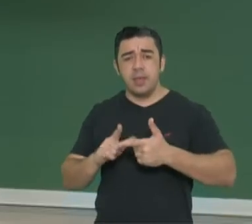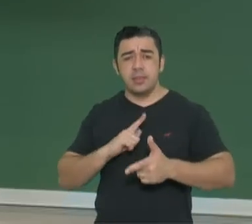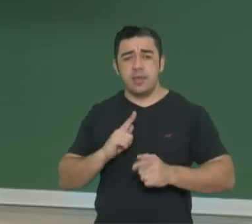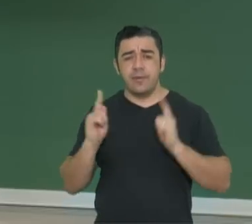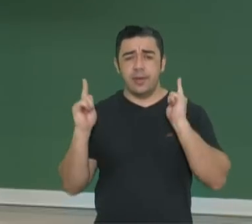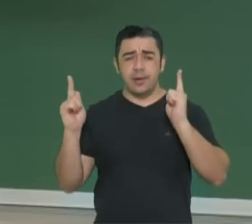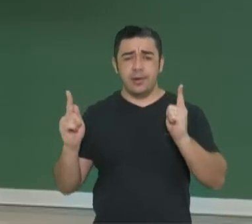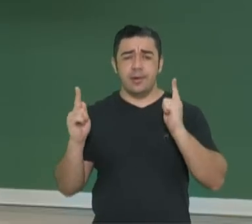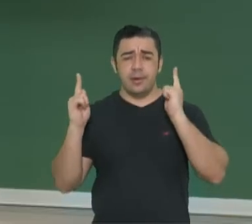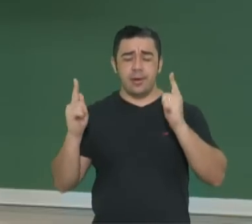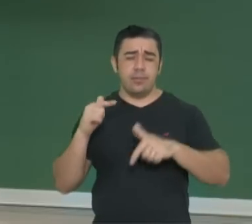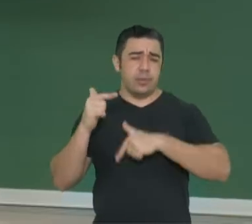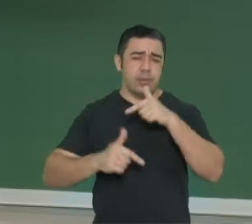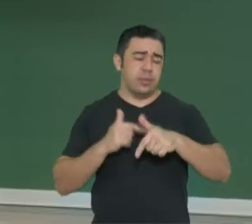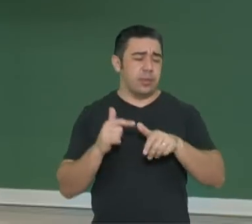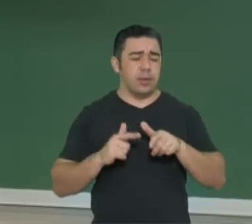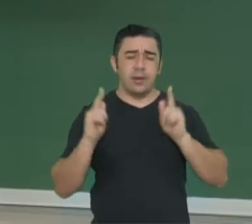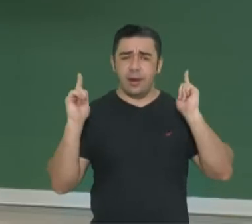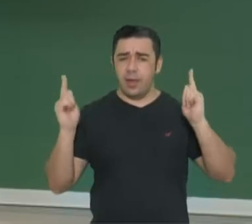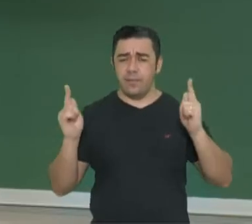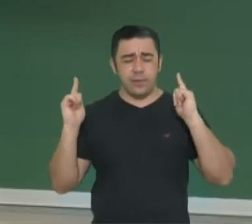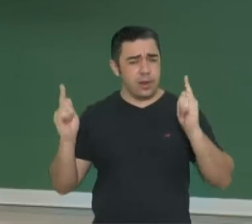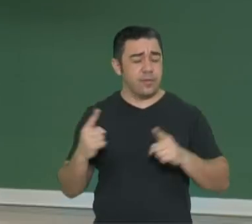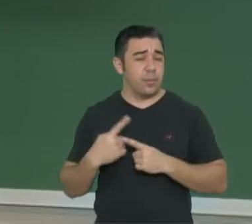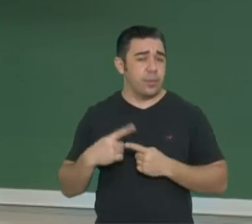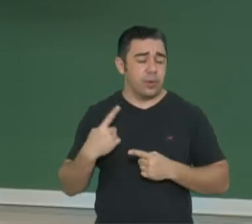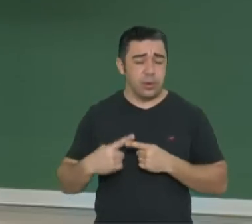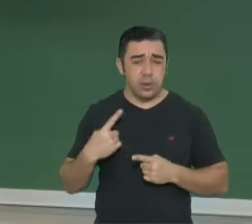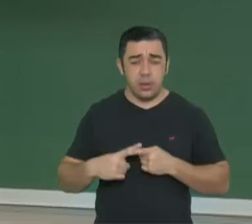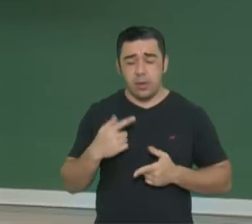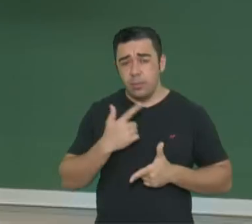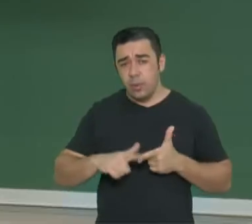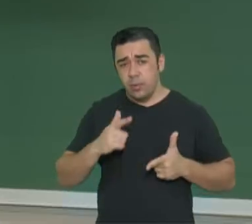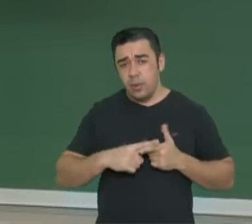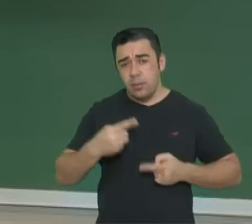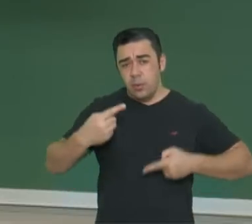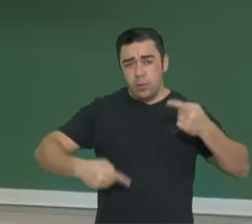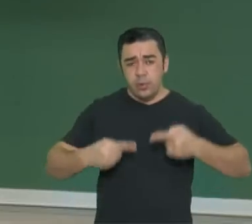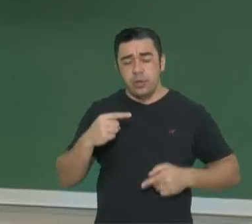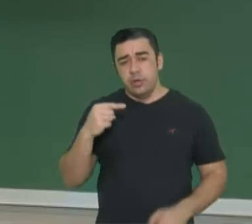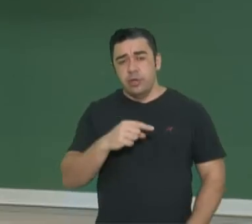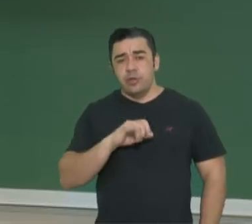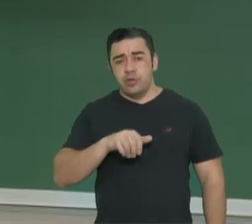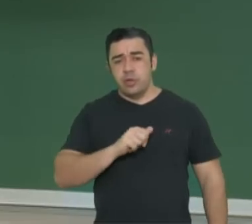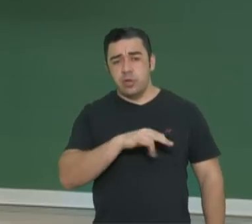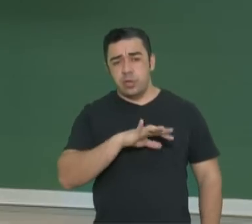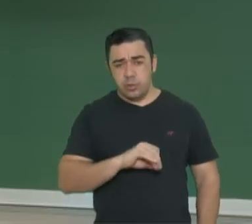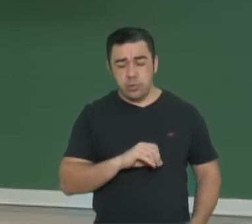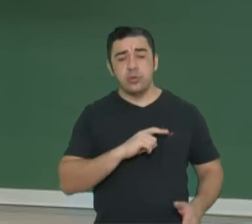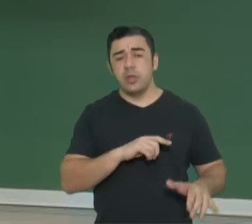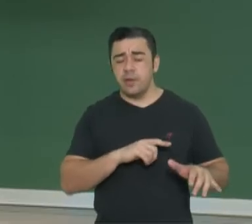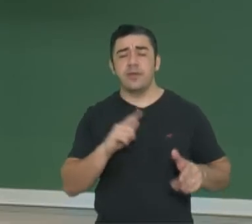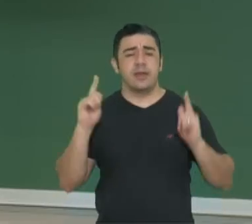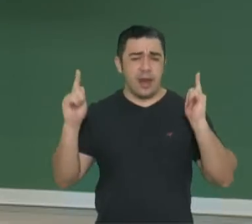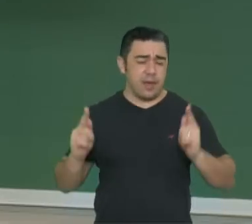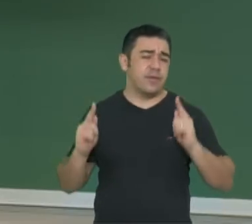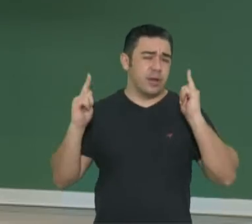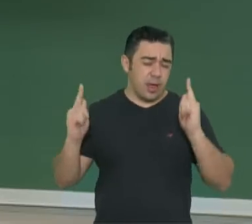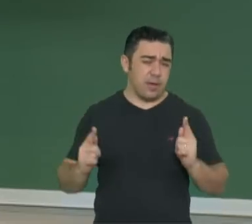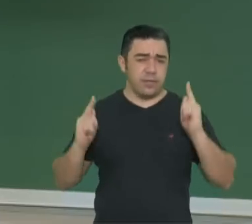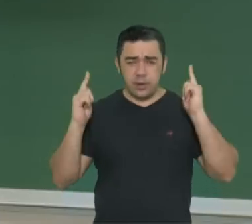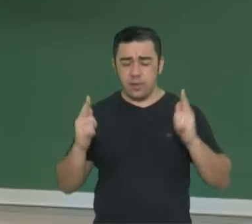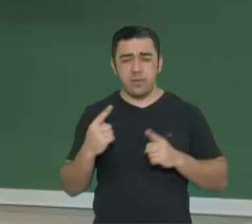trabalhadores. Nesse impasse todo, vindo das medidas políticas impopulares do Jânio, muitas greves de trabalhadores, congelamento